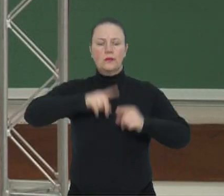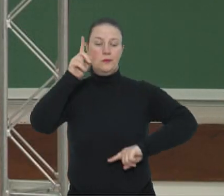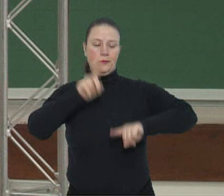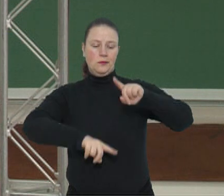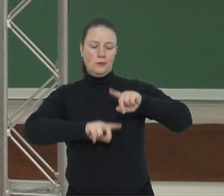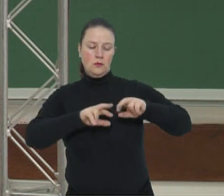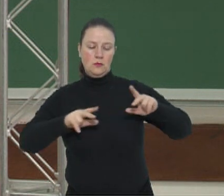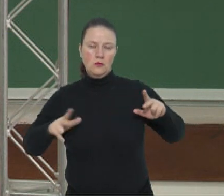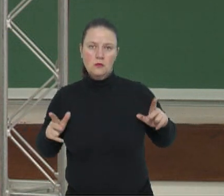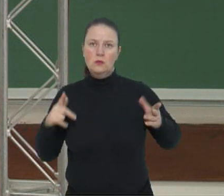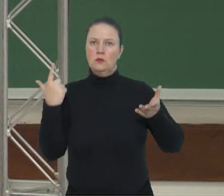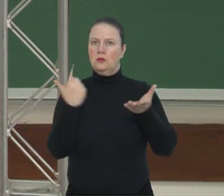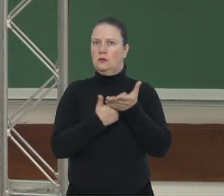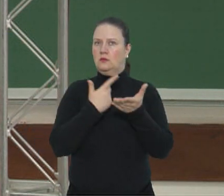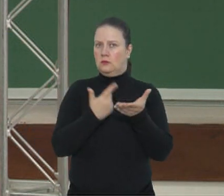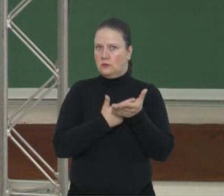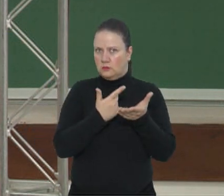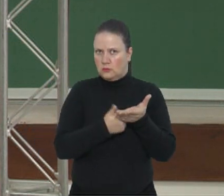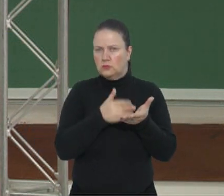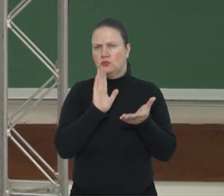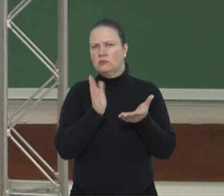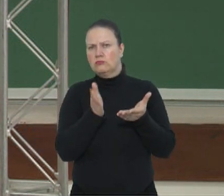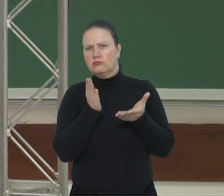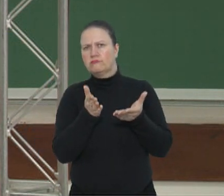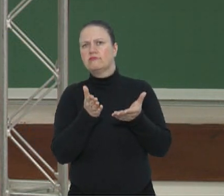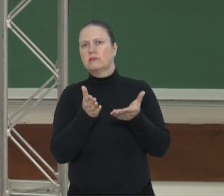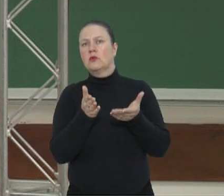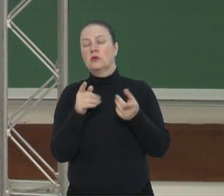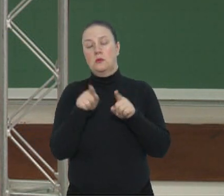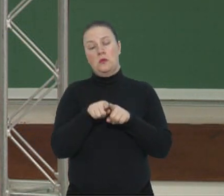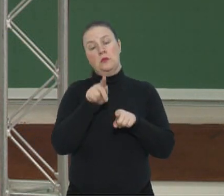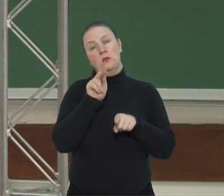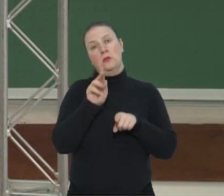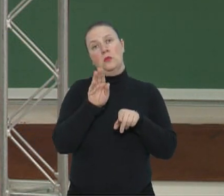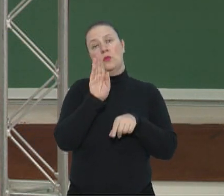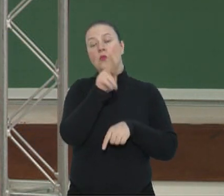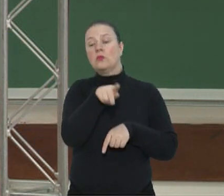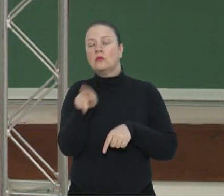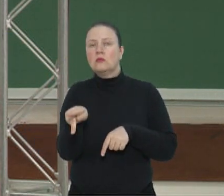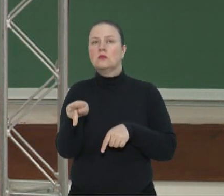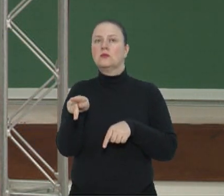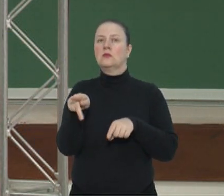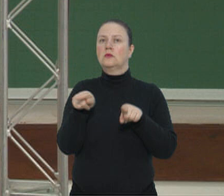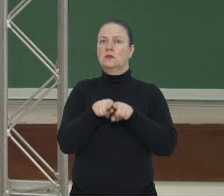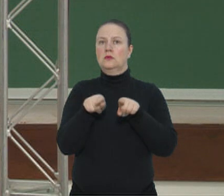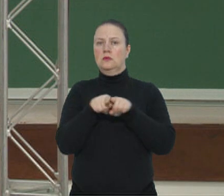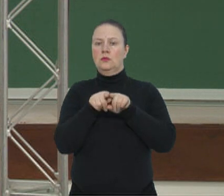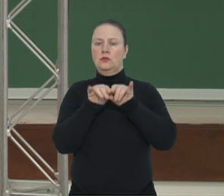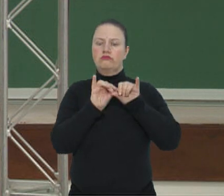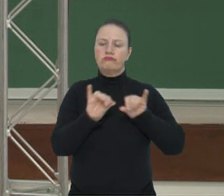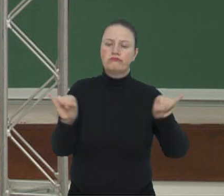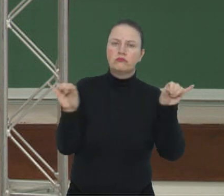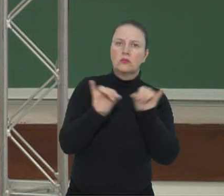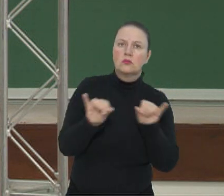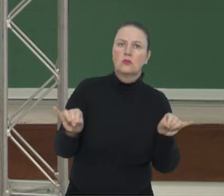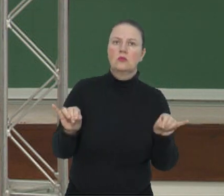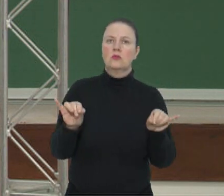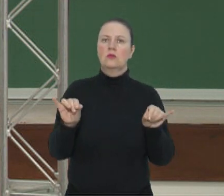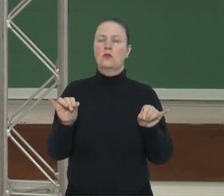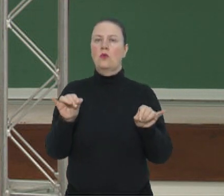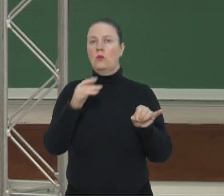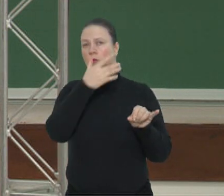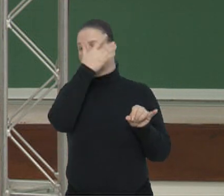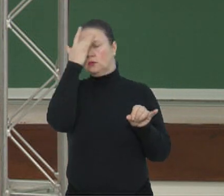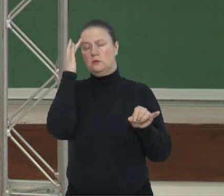material, alguma obra, né? Já deve ter escutado aí pelo seu professor, nos noticiários. Ele foi um escritor